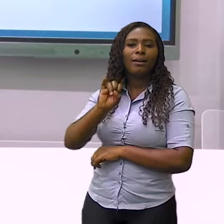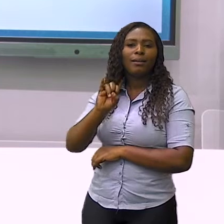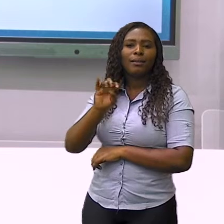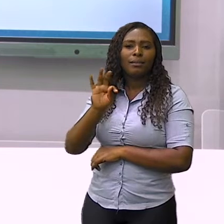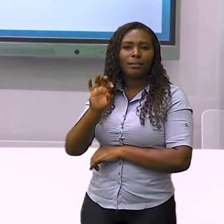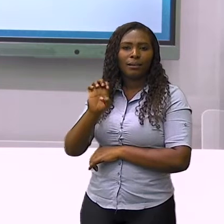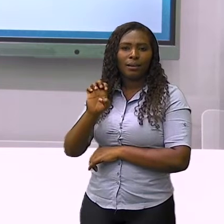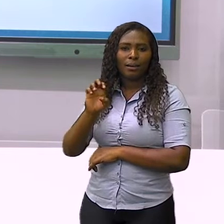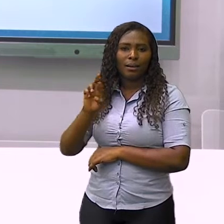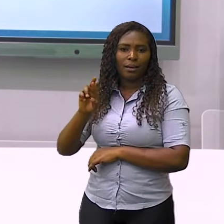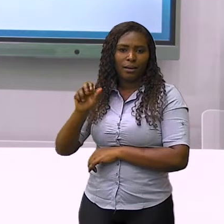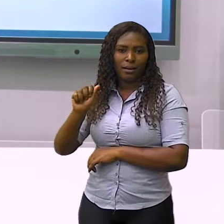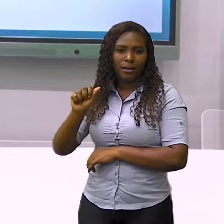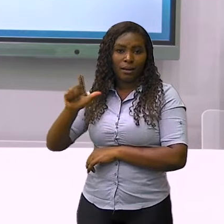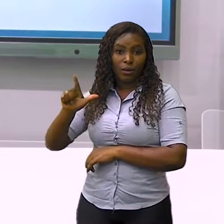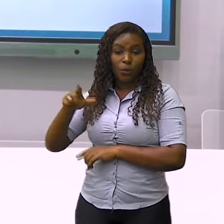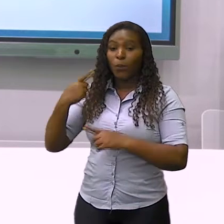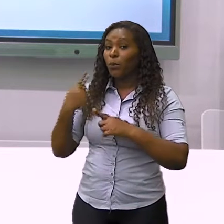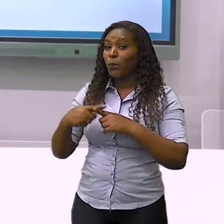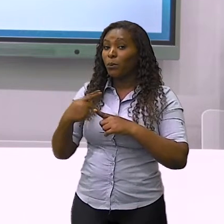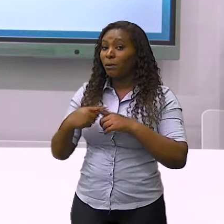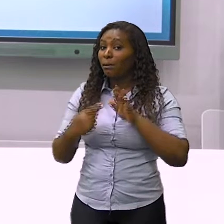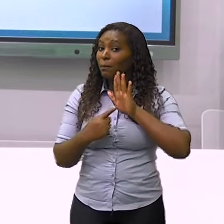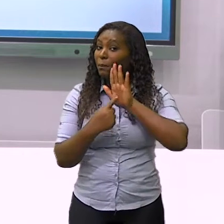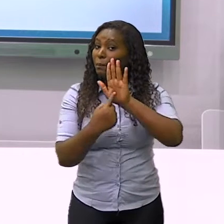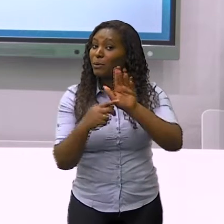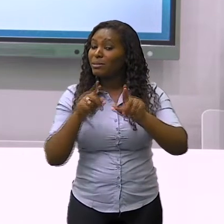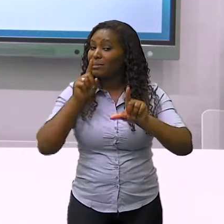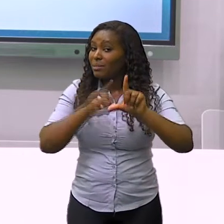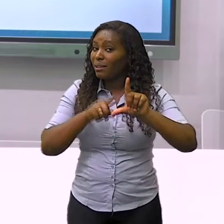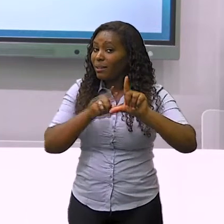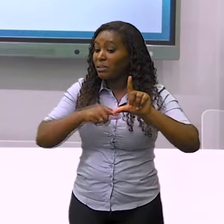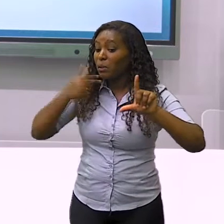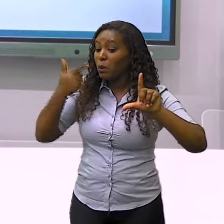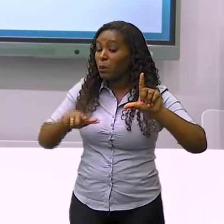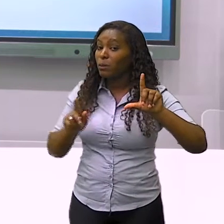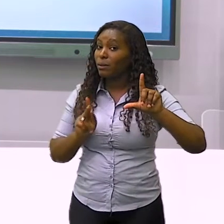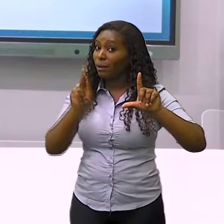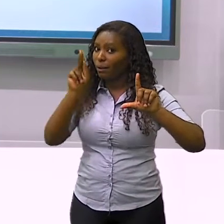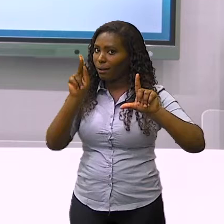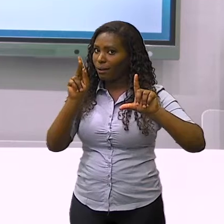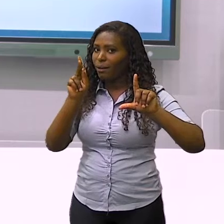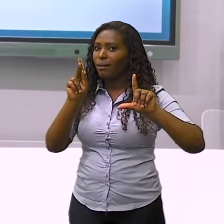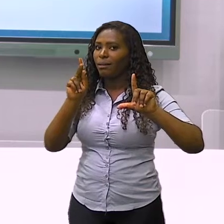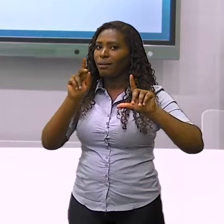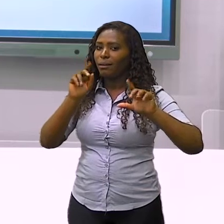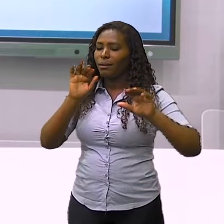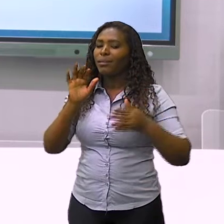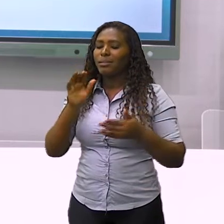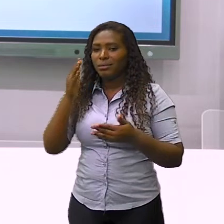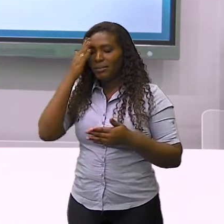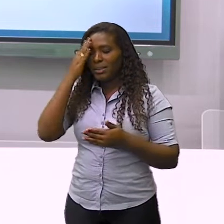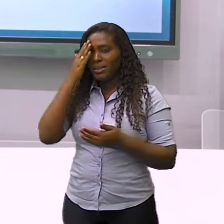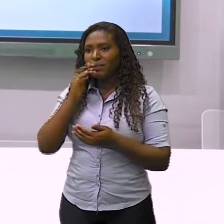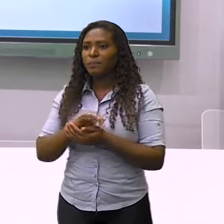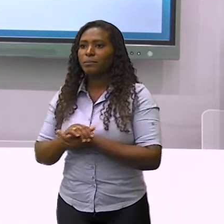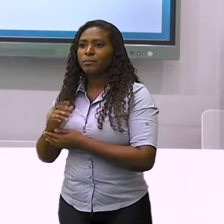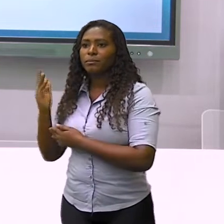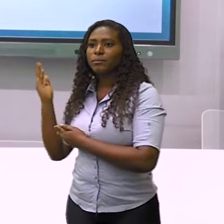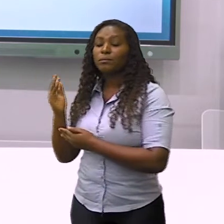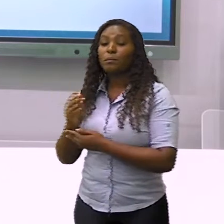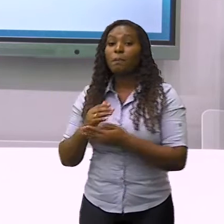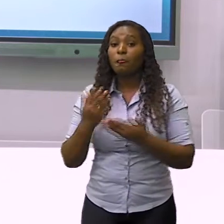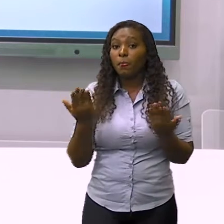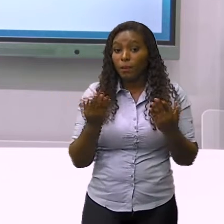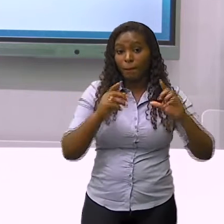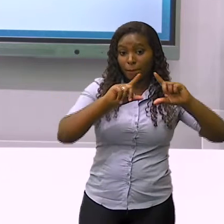tem solução. Então, delta menor do que zero, não existe